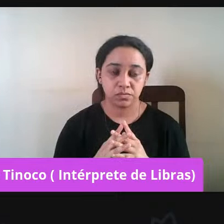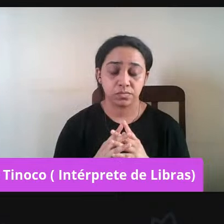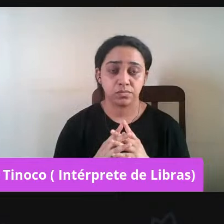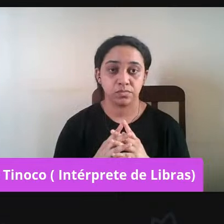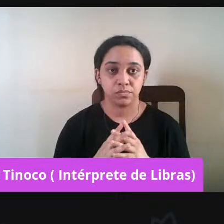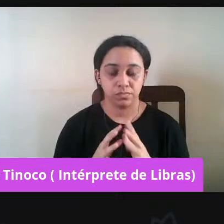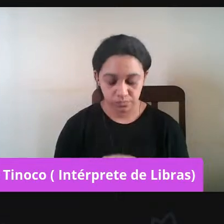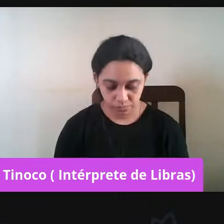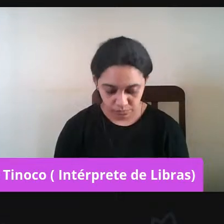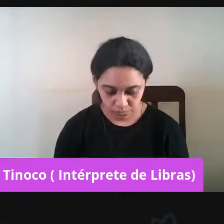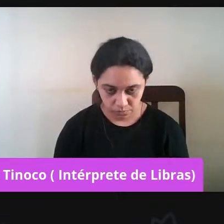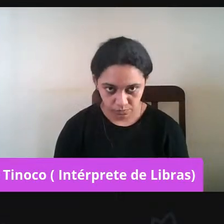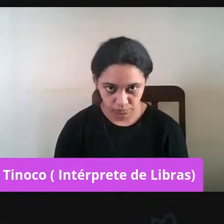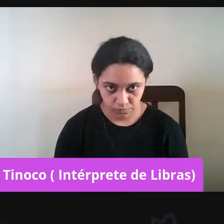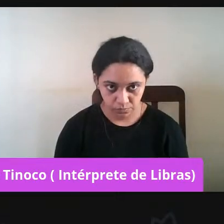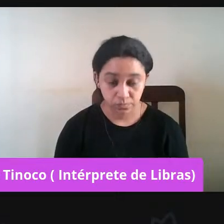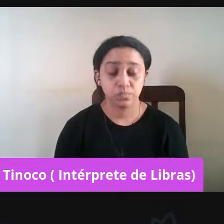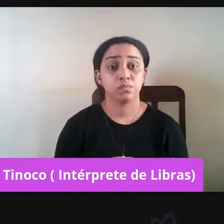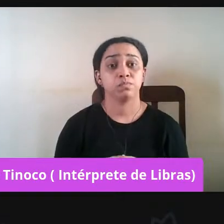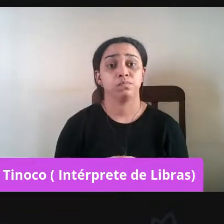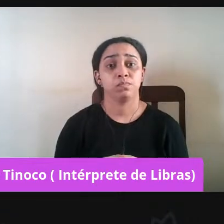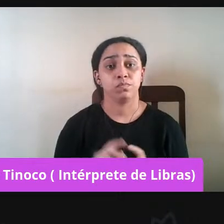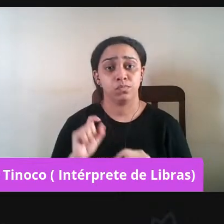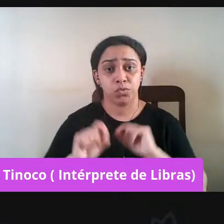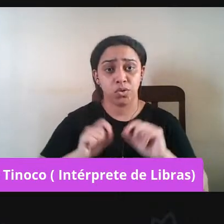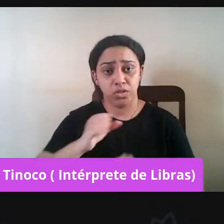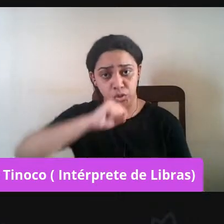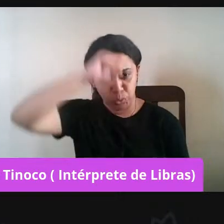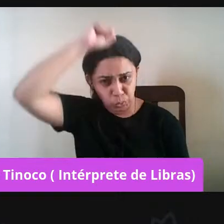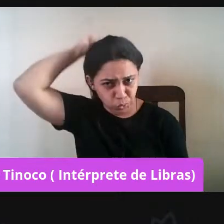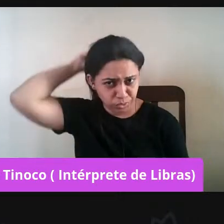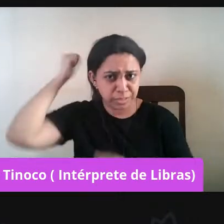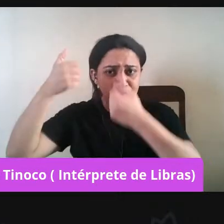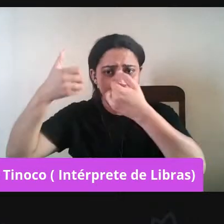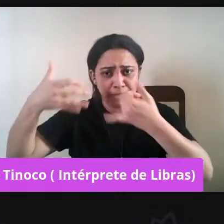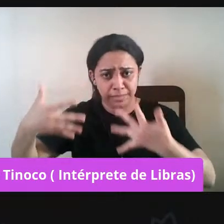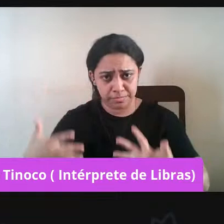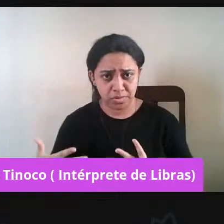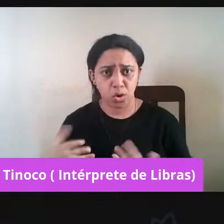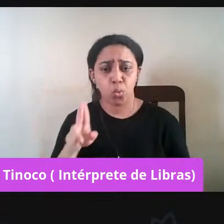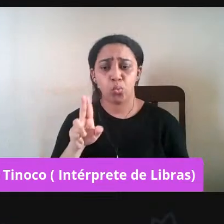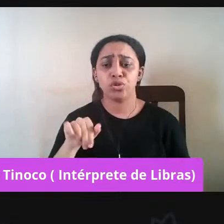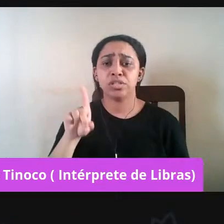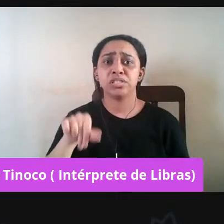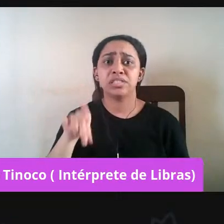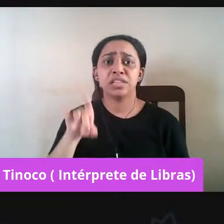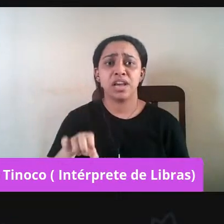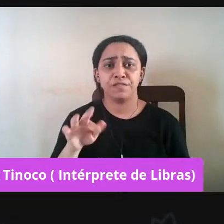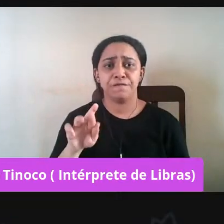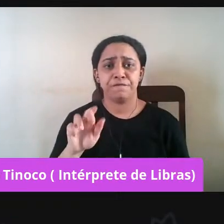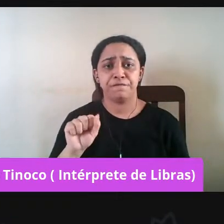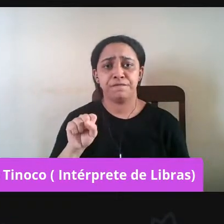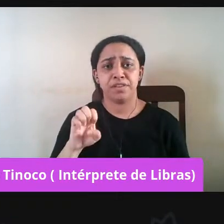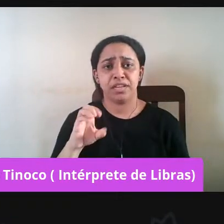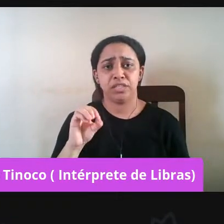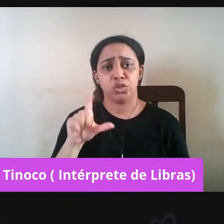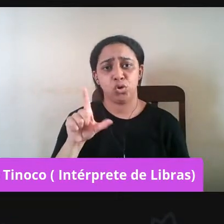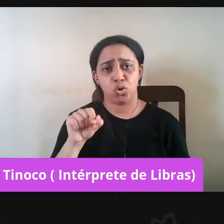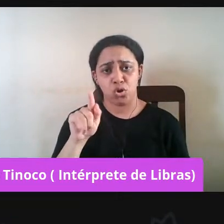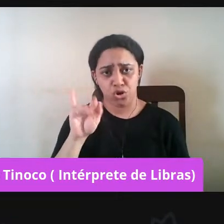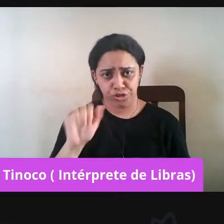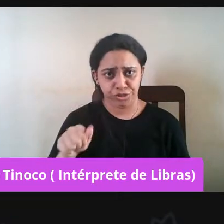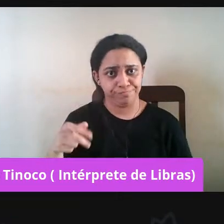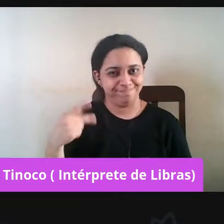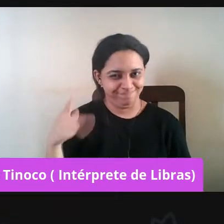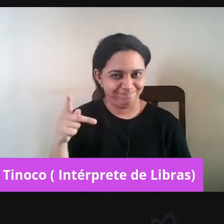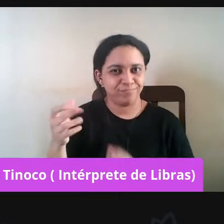fraseologismo. Vejamos o que nos diz Saussure a respeito das unidades fraseológicas. Para ele,